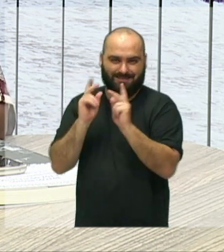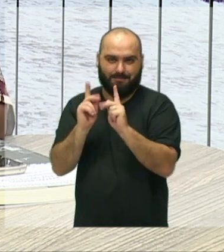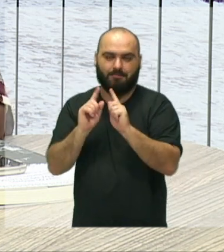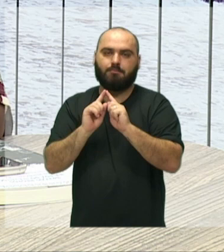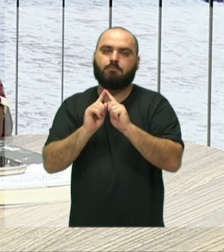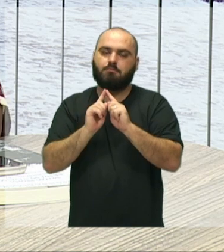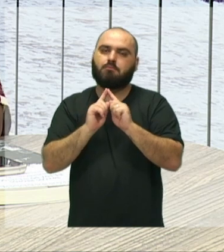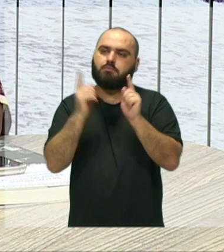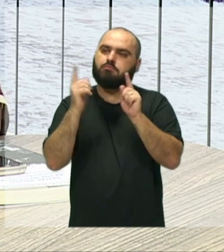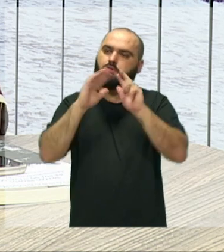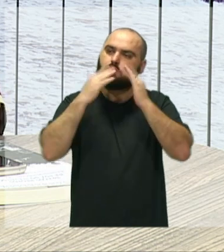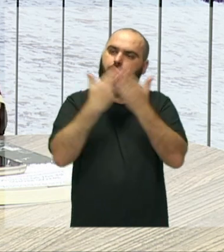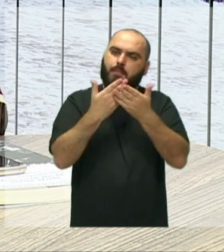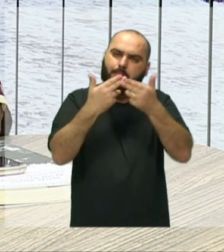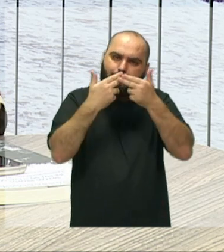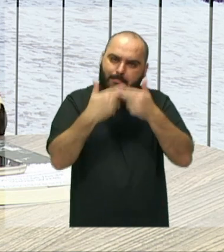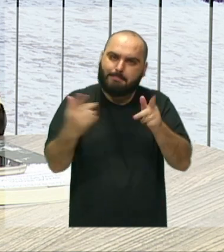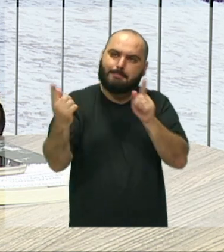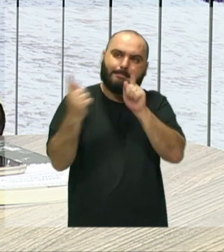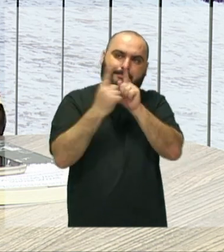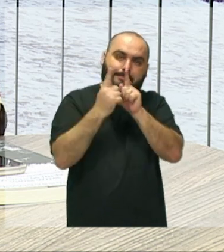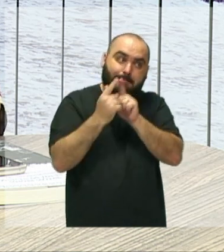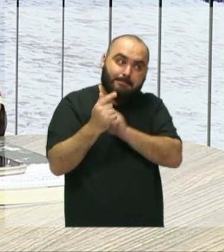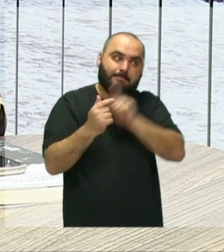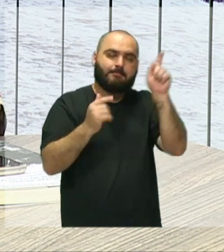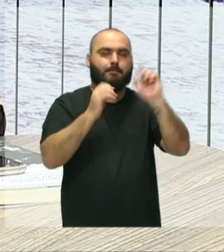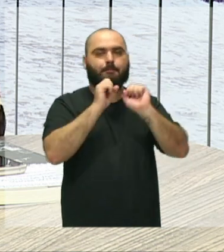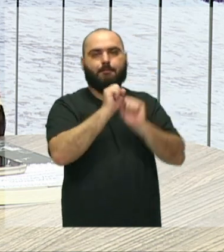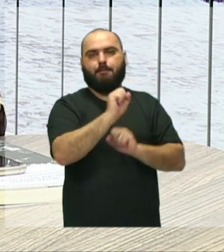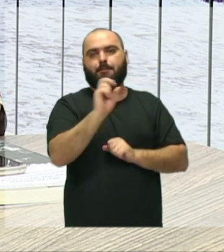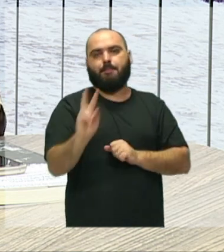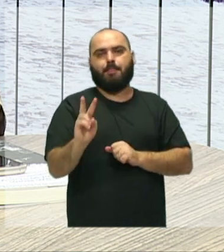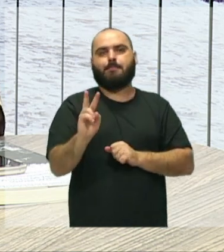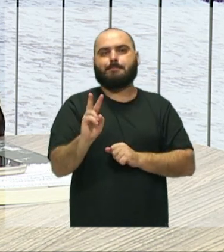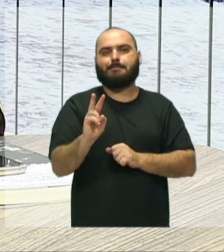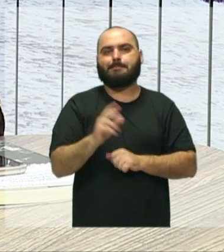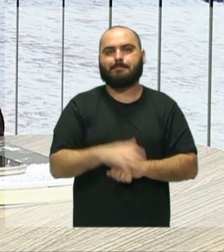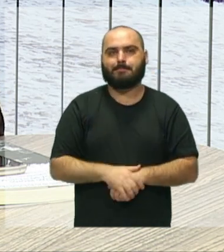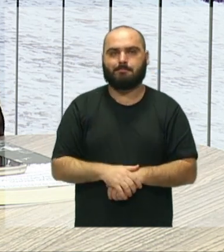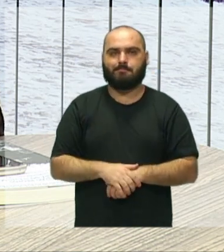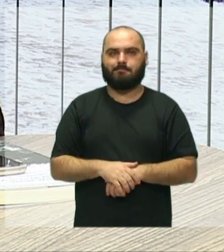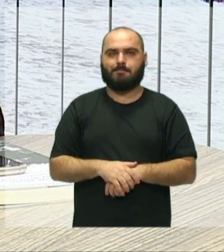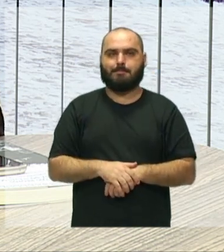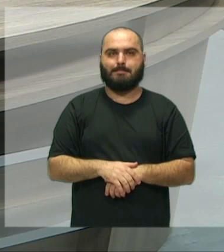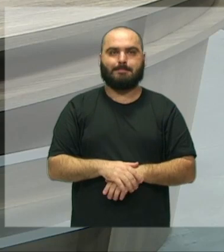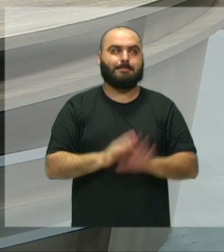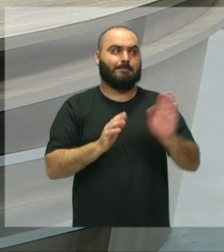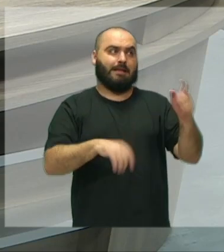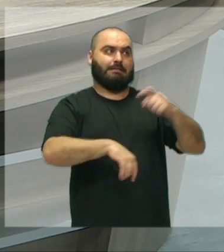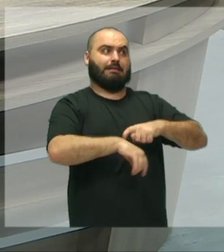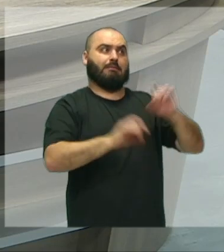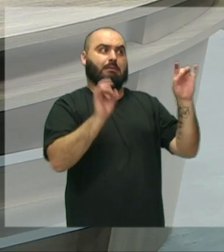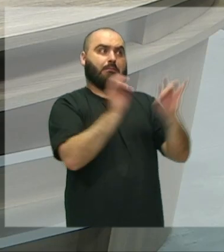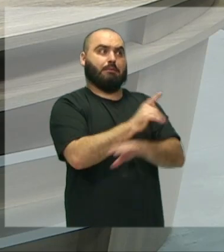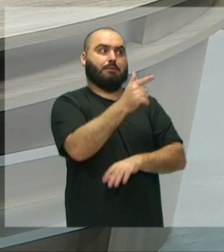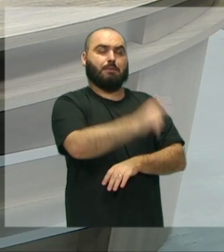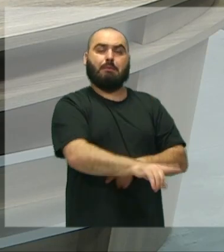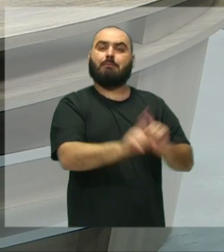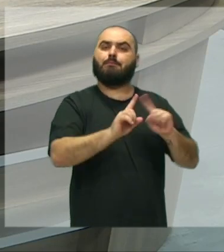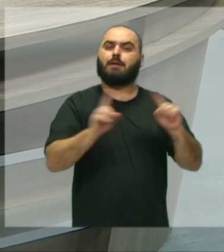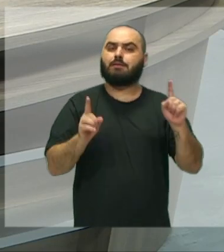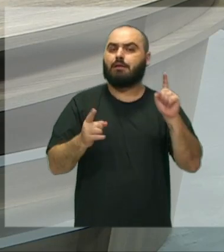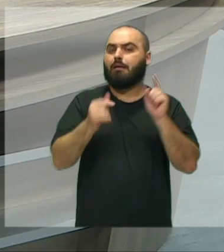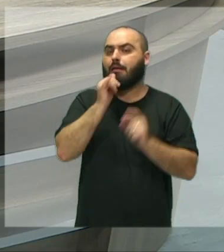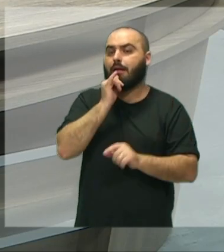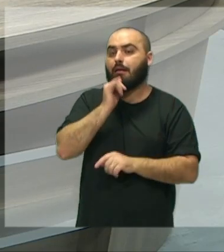atendido muitas escolas lá no São Vicente, né? A gente tem atendido muitas escolas municipais. Nós já estouramos nosso tempo de novo, mas, por